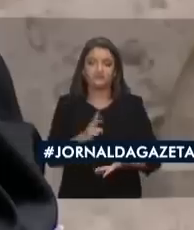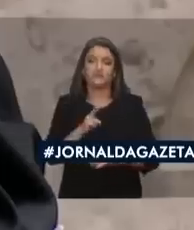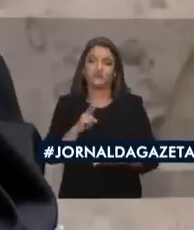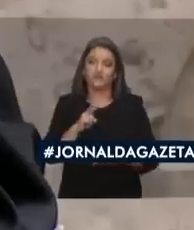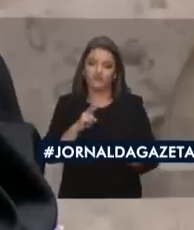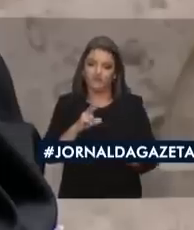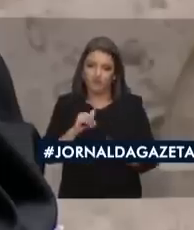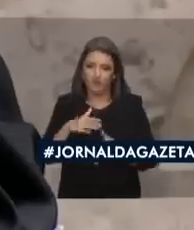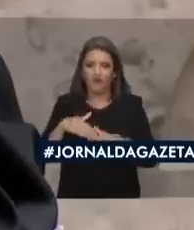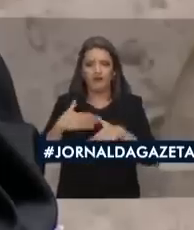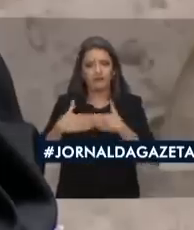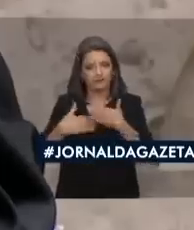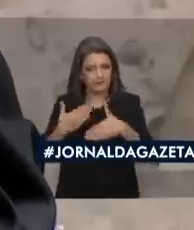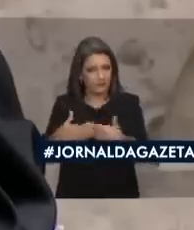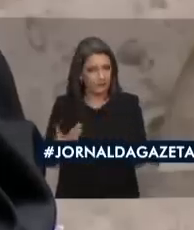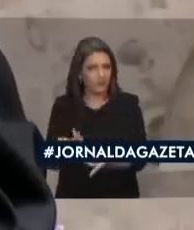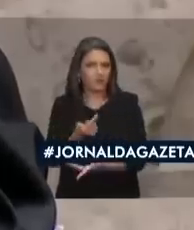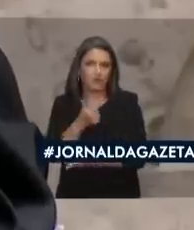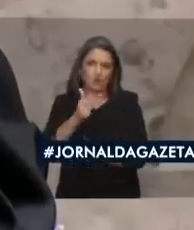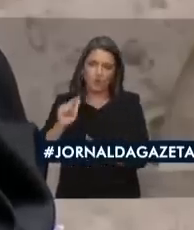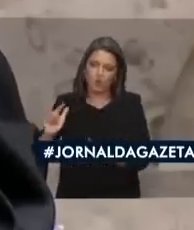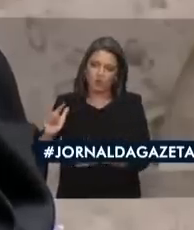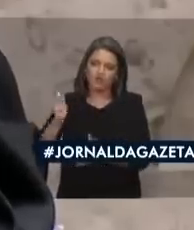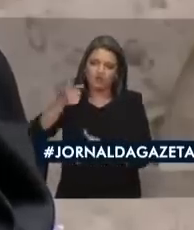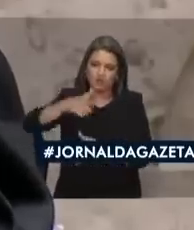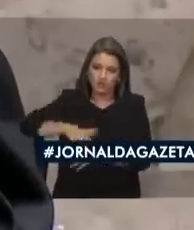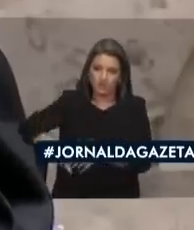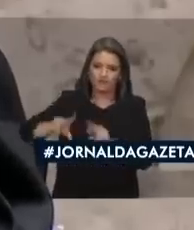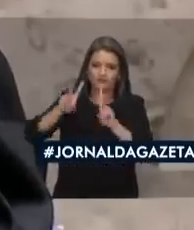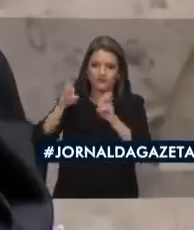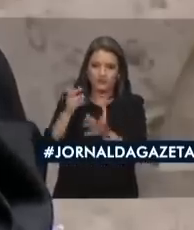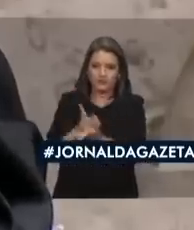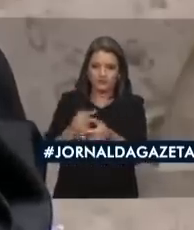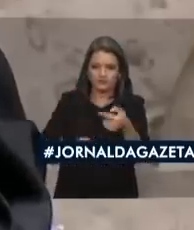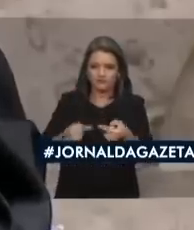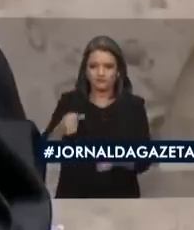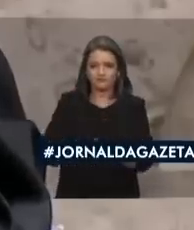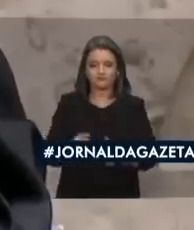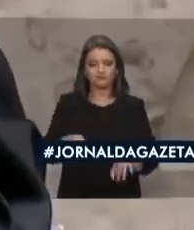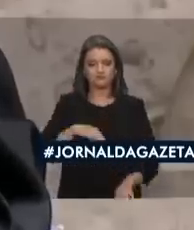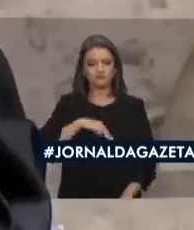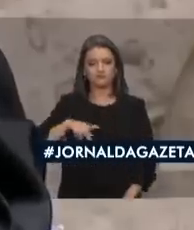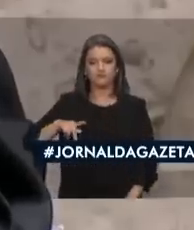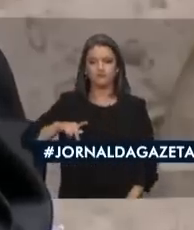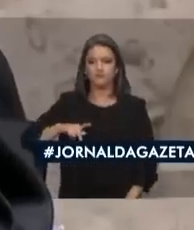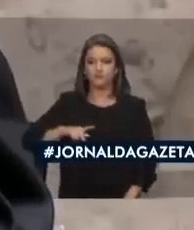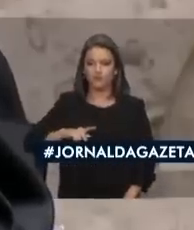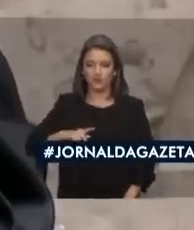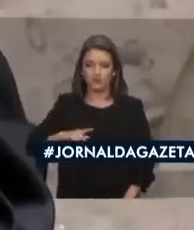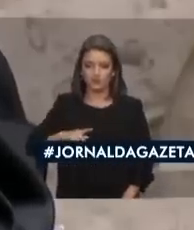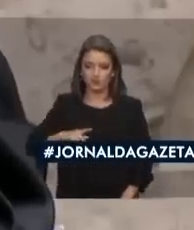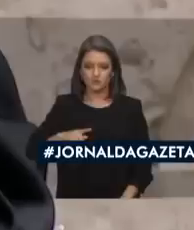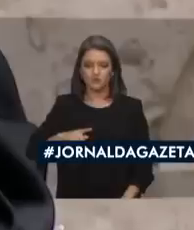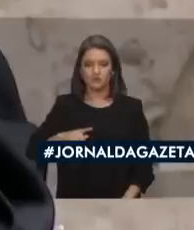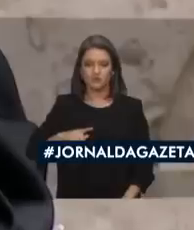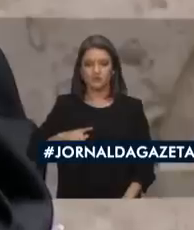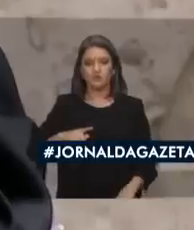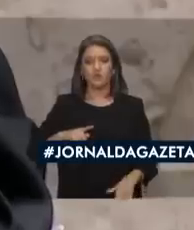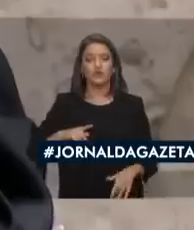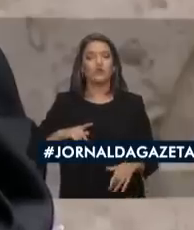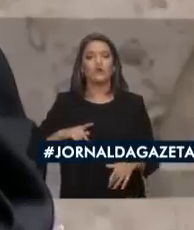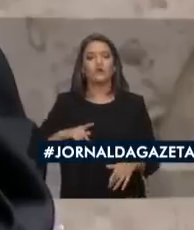outras fases mais adiante e o ministério público não quer se comprometer com uma fase que se manifestou